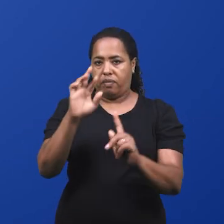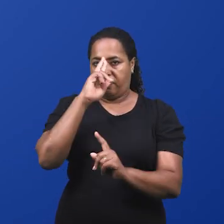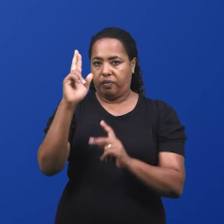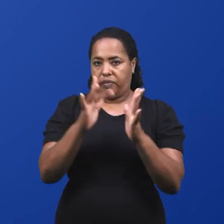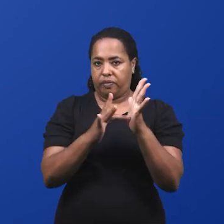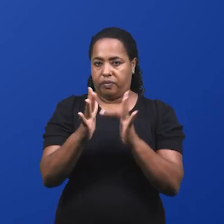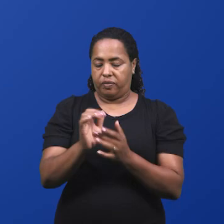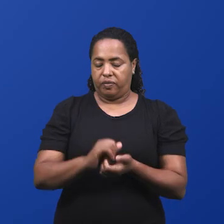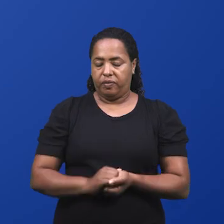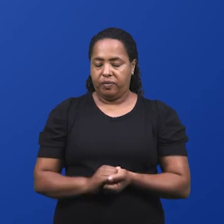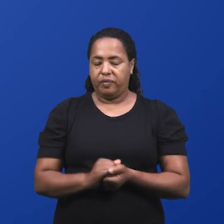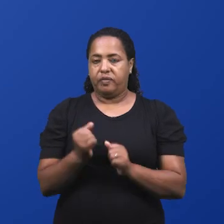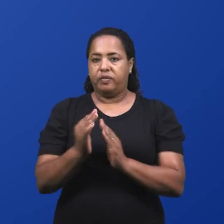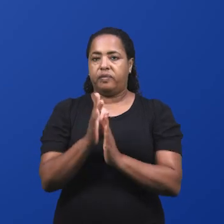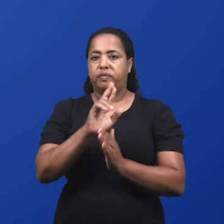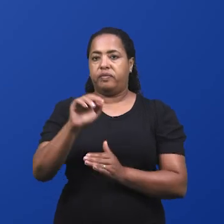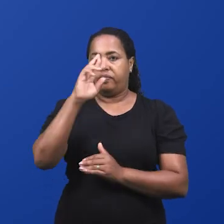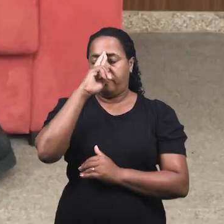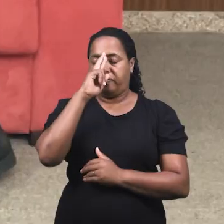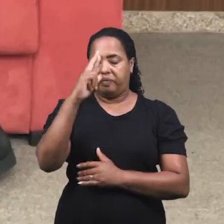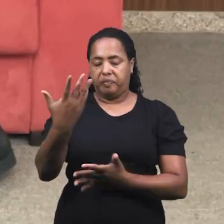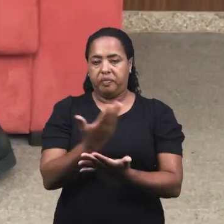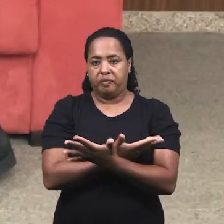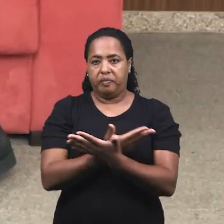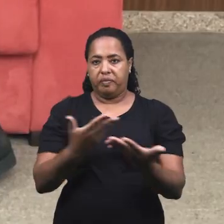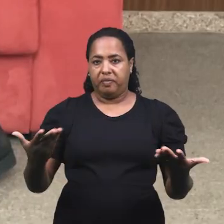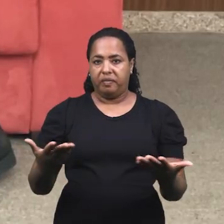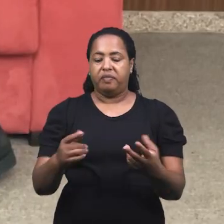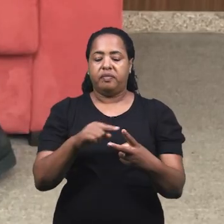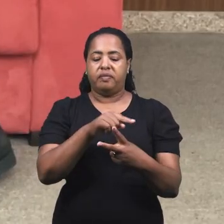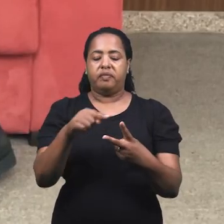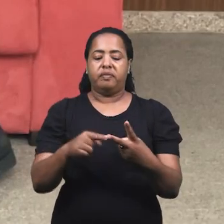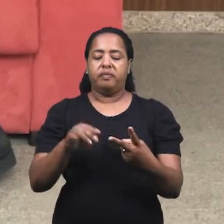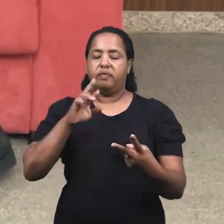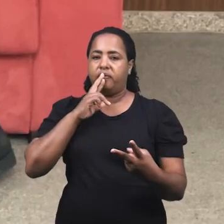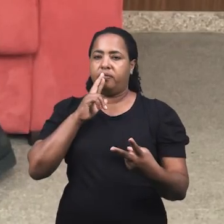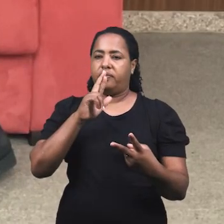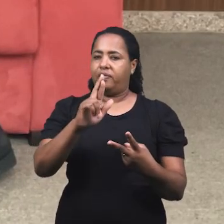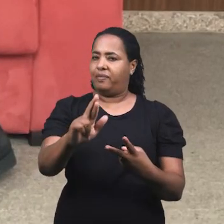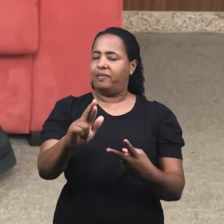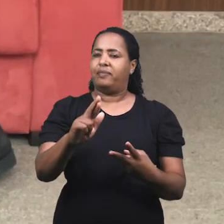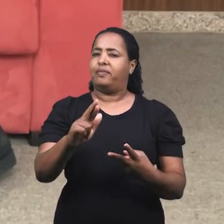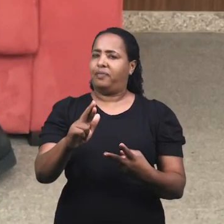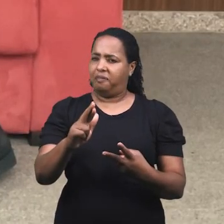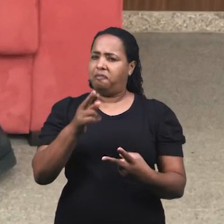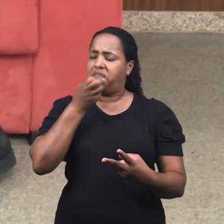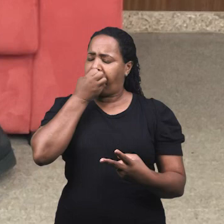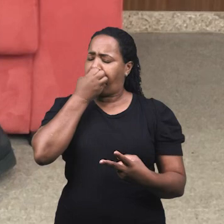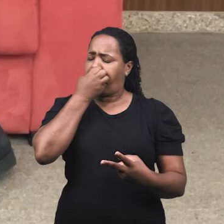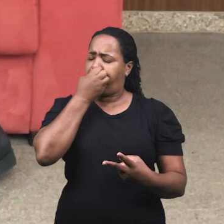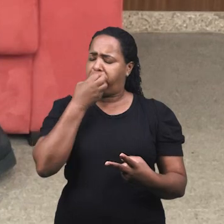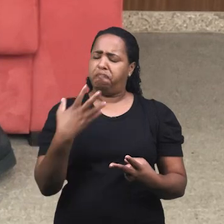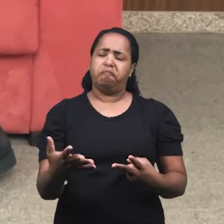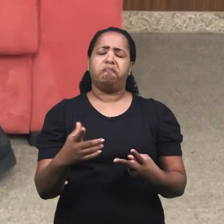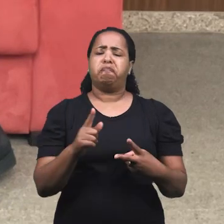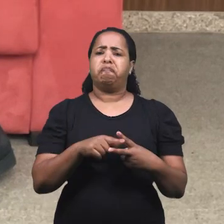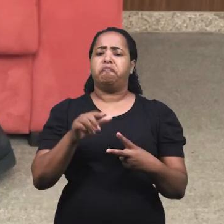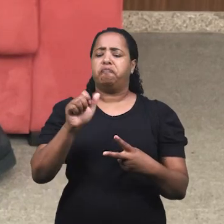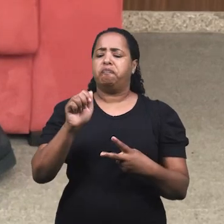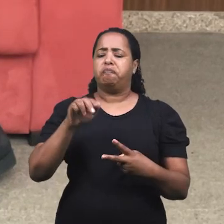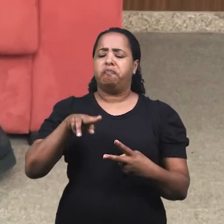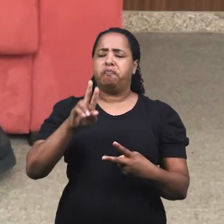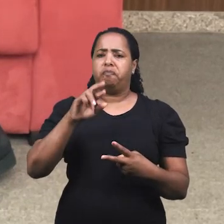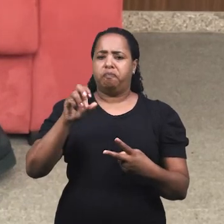Senhor. A todos a paz do Senhor Jesus. Louvado seja o nome do Senhor, meus irmãos. tivemos duas respostas